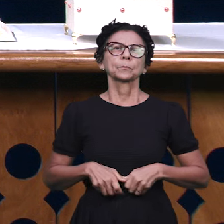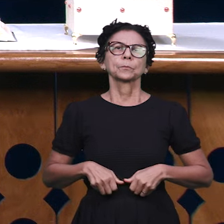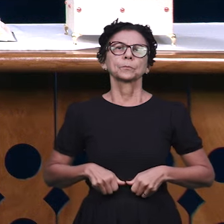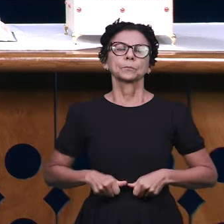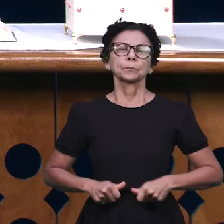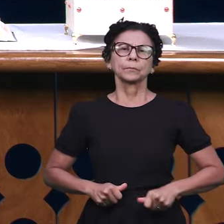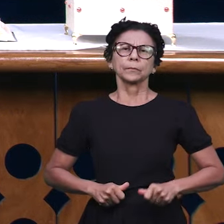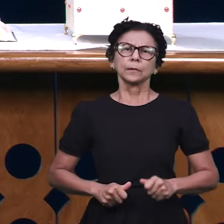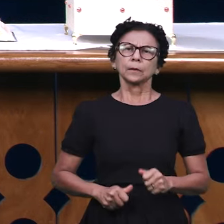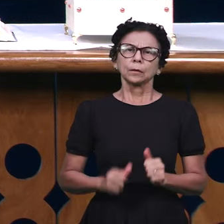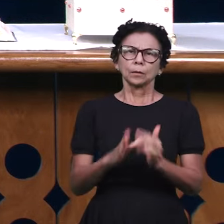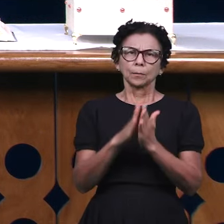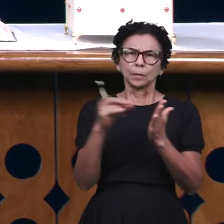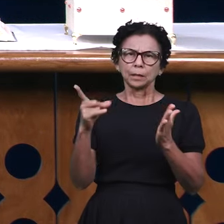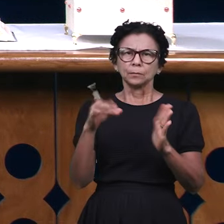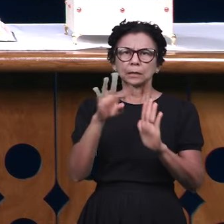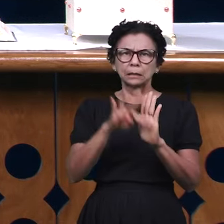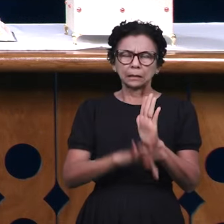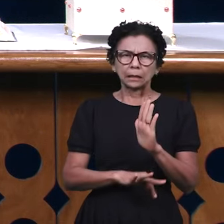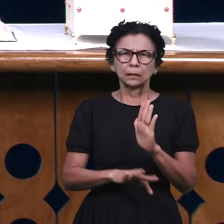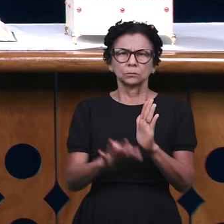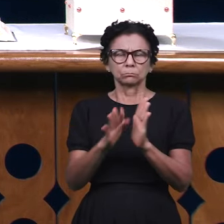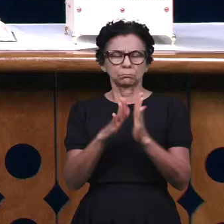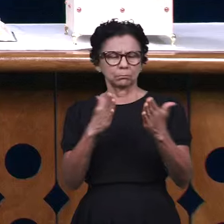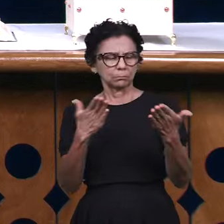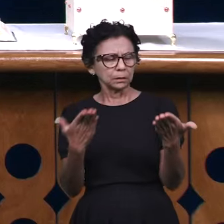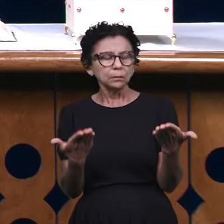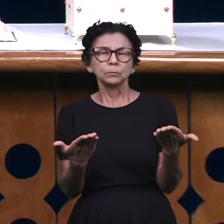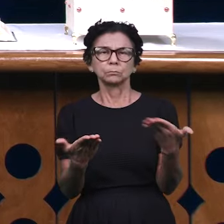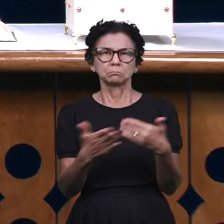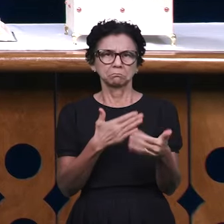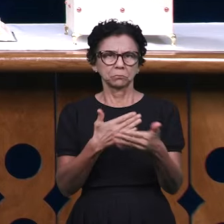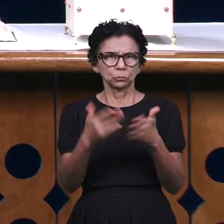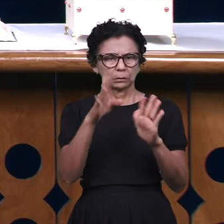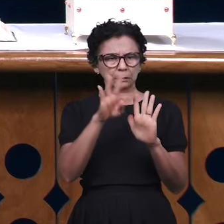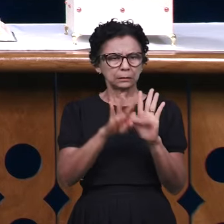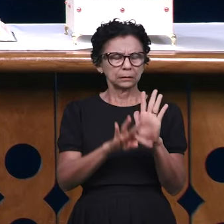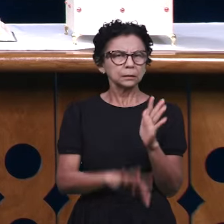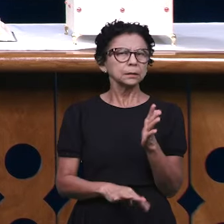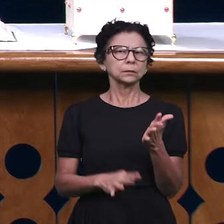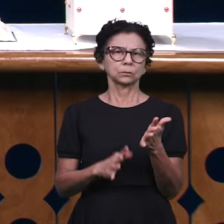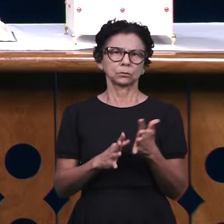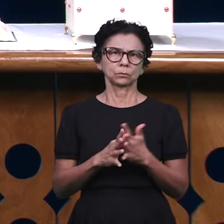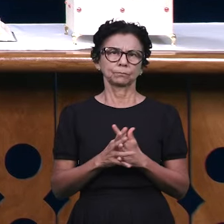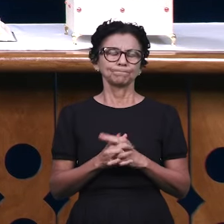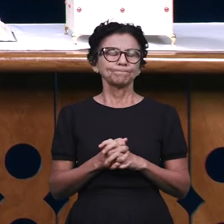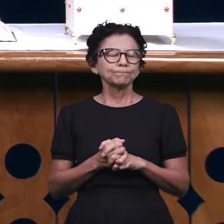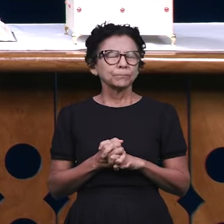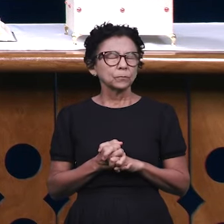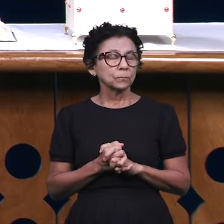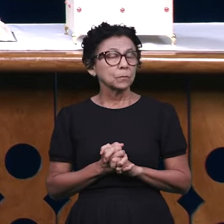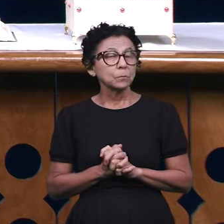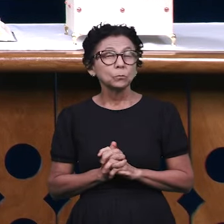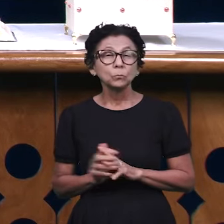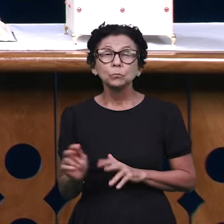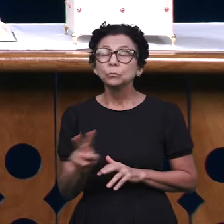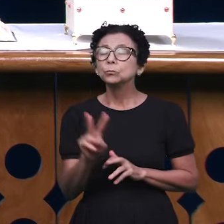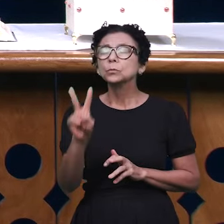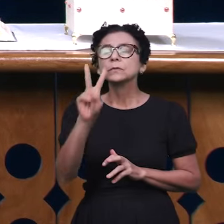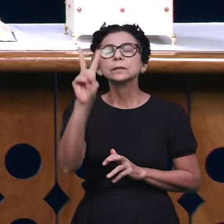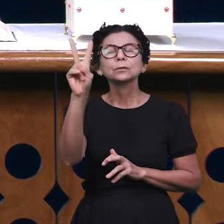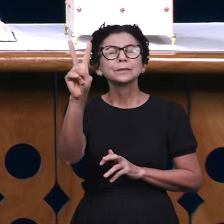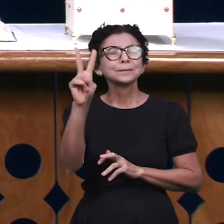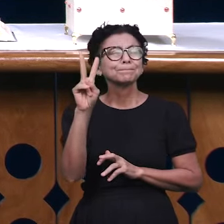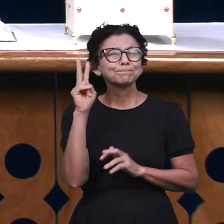quando nós abrimos qualquer texto da palavra do Senhor, de Deus, a Bíblia, nós encontramos valores